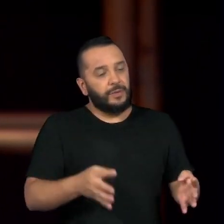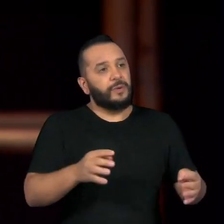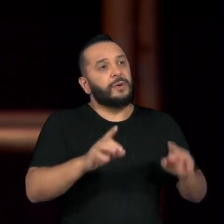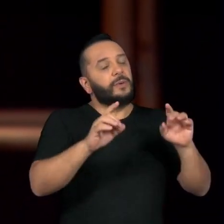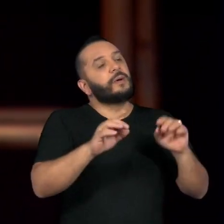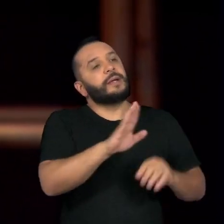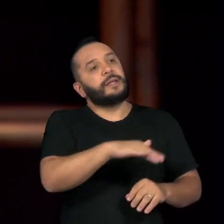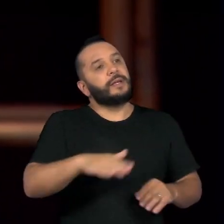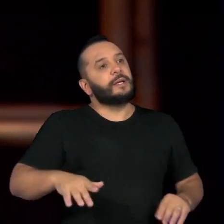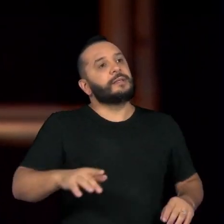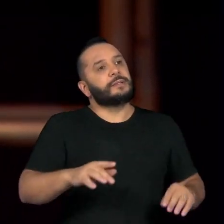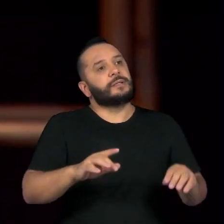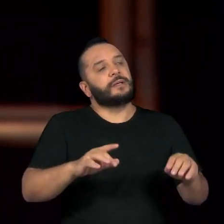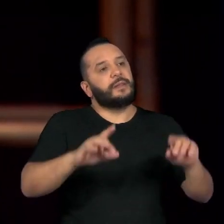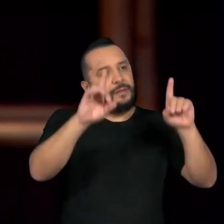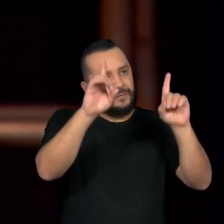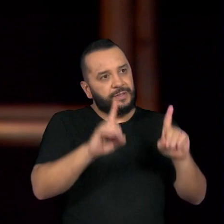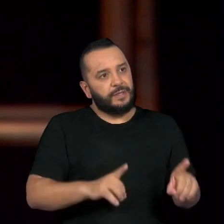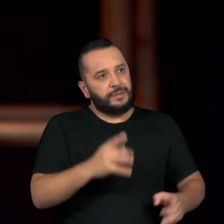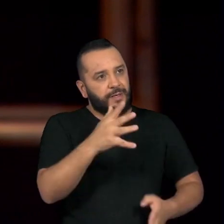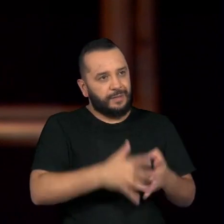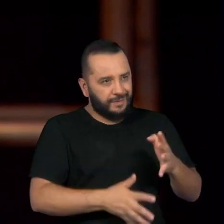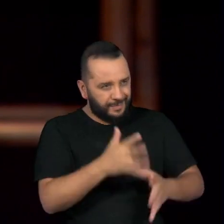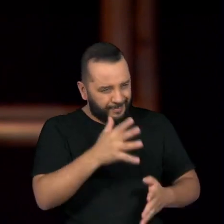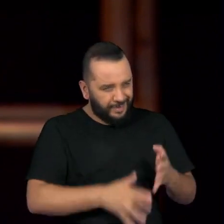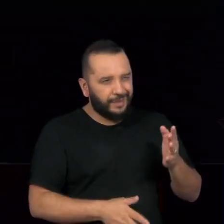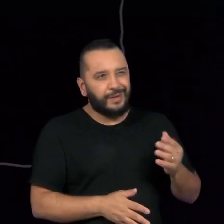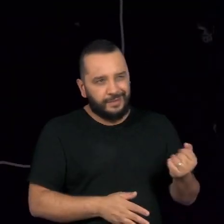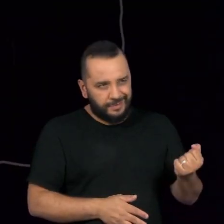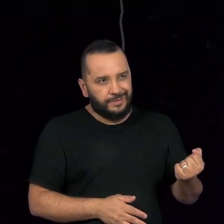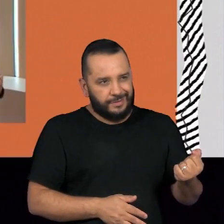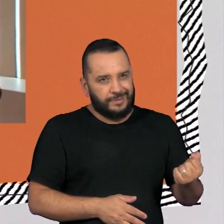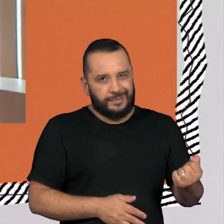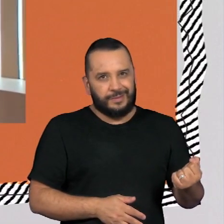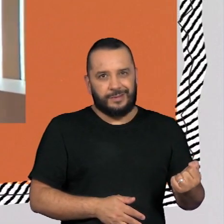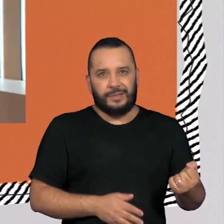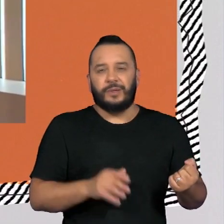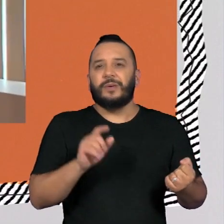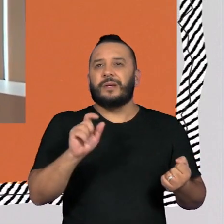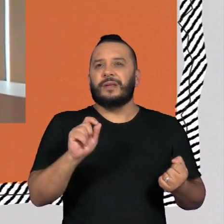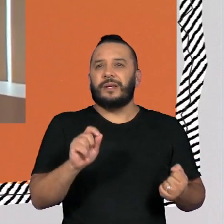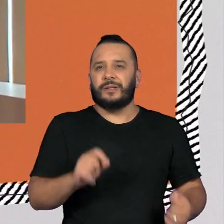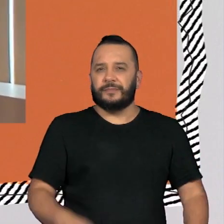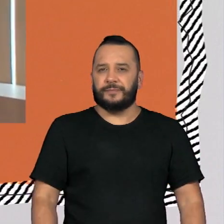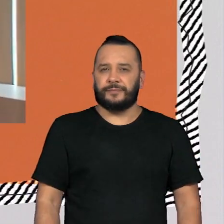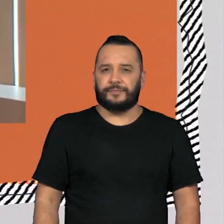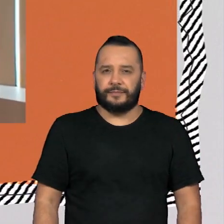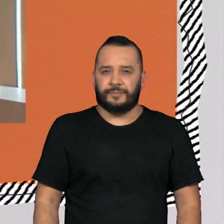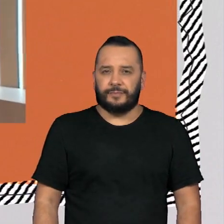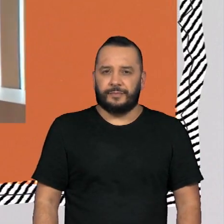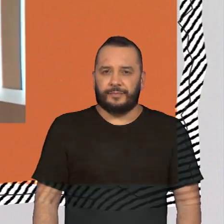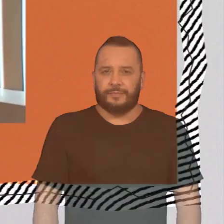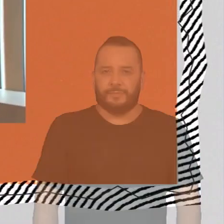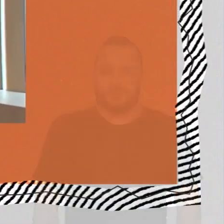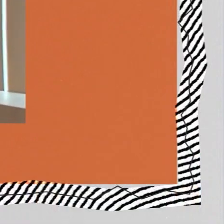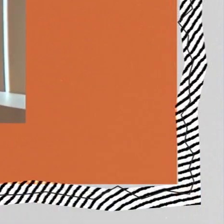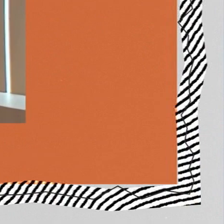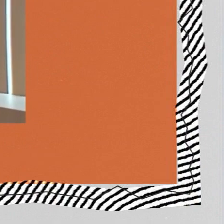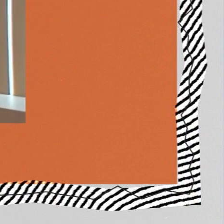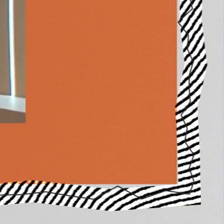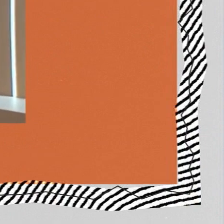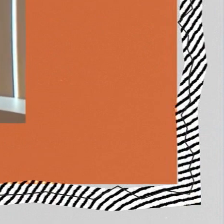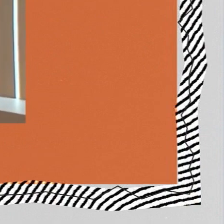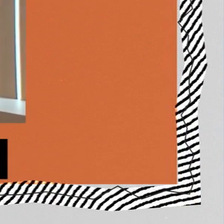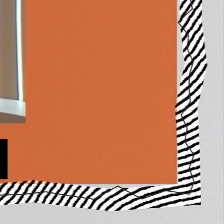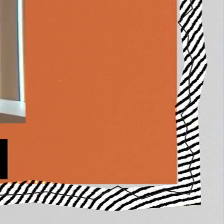deficiência atrapalham. Declaração que ficou para a história. Né? O que é o inclusivismo? A criança com deficiência